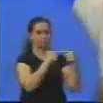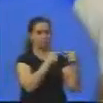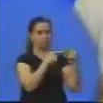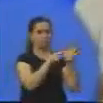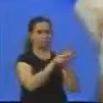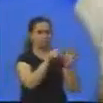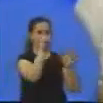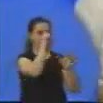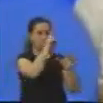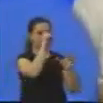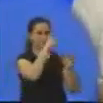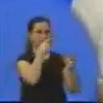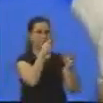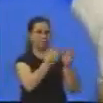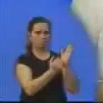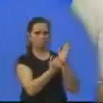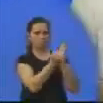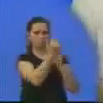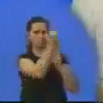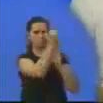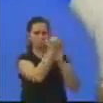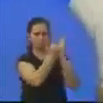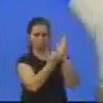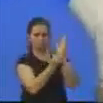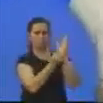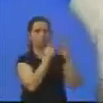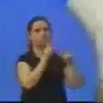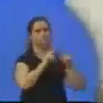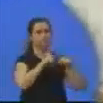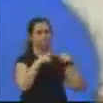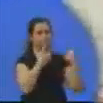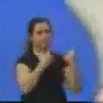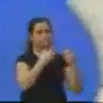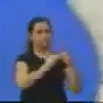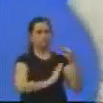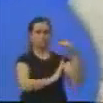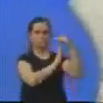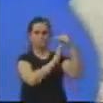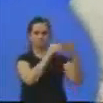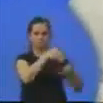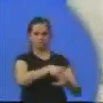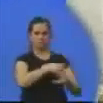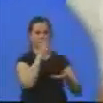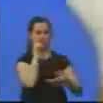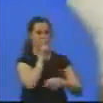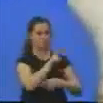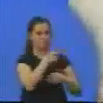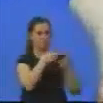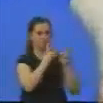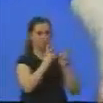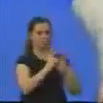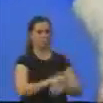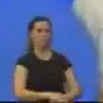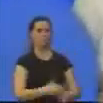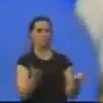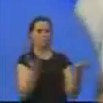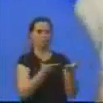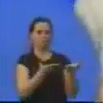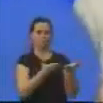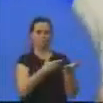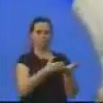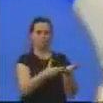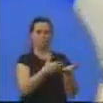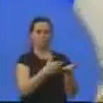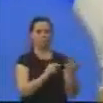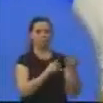essa história de decresce e depois cresce. É isso que vai indicar para nós se é máximo ou mínimo. Bom, ponto, tem que ter